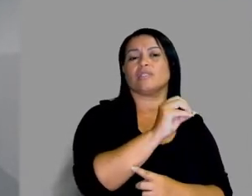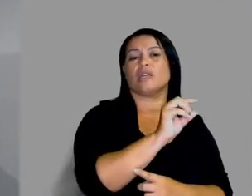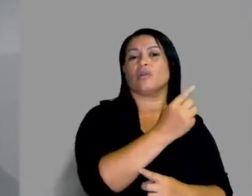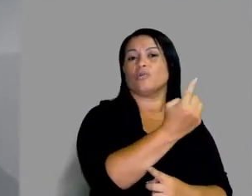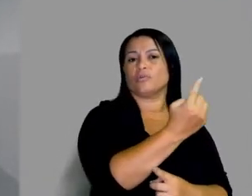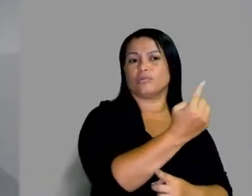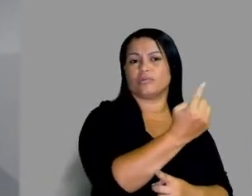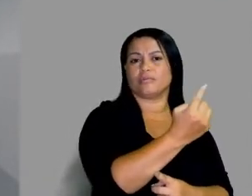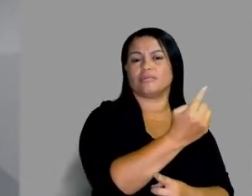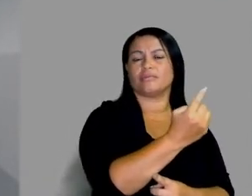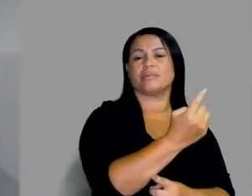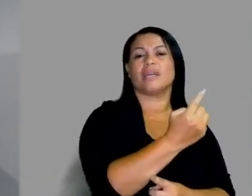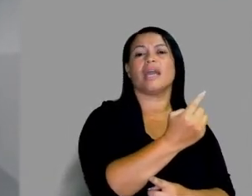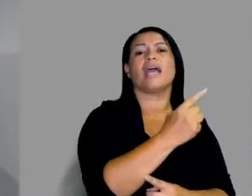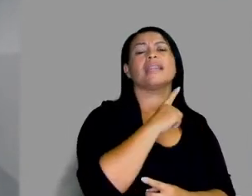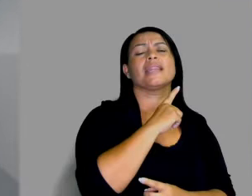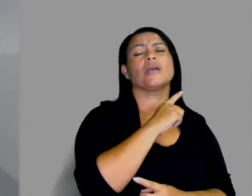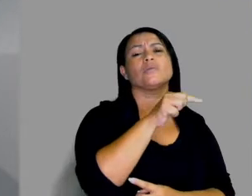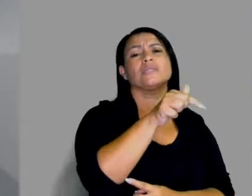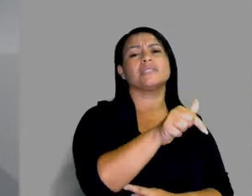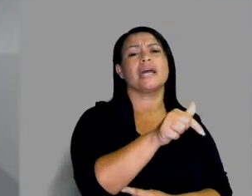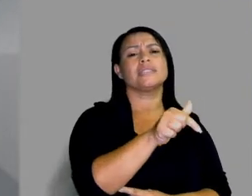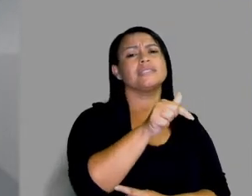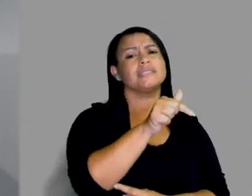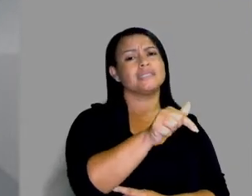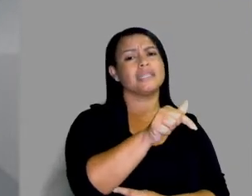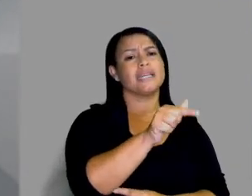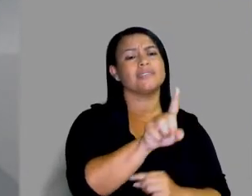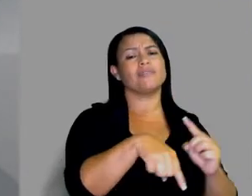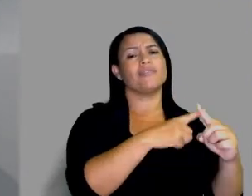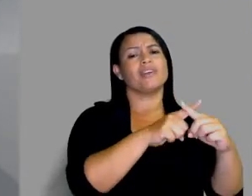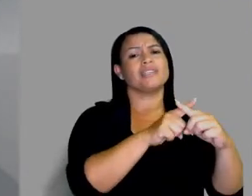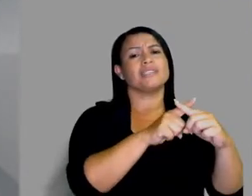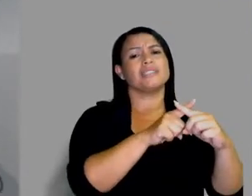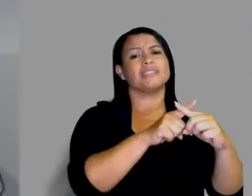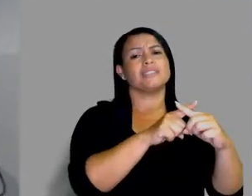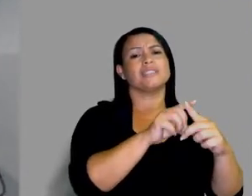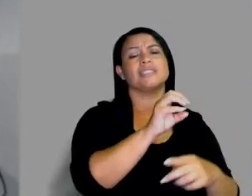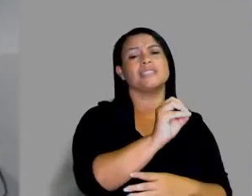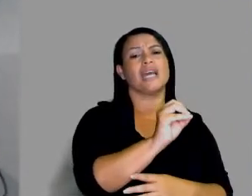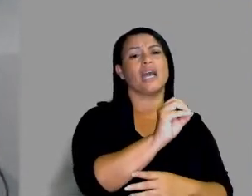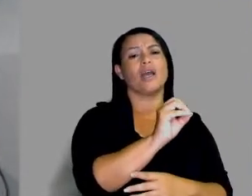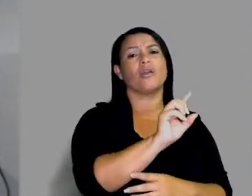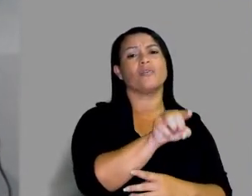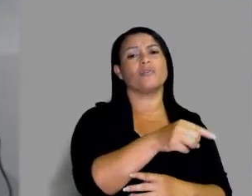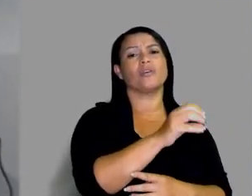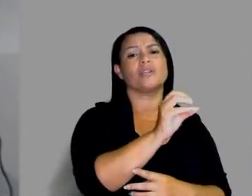0,01 centésimo. E o 7 vezes